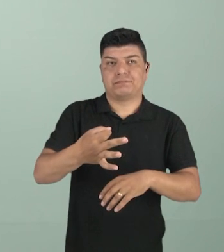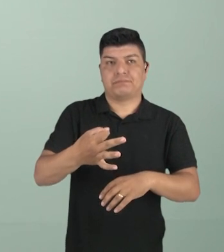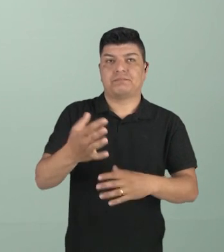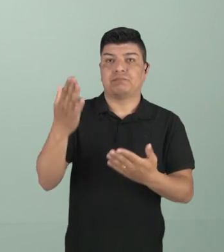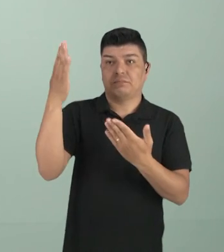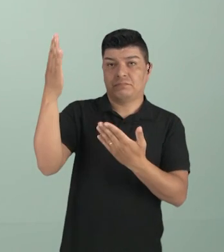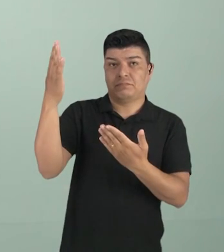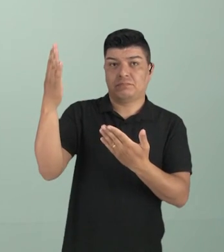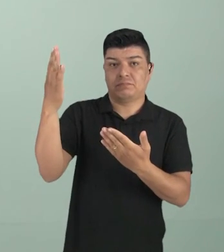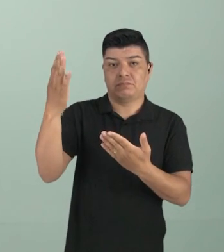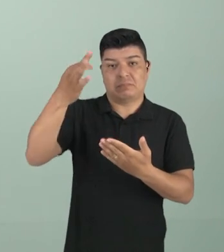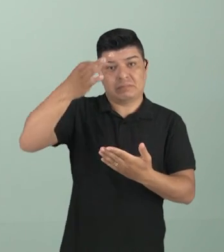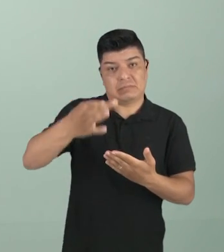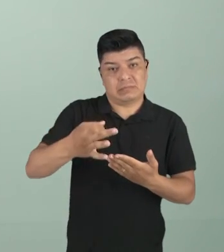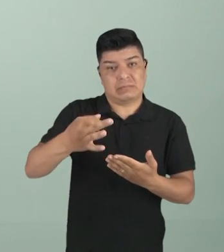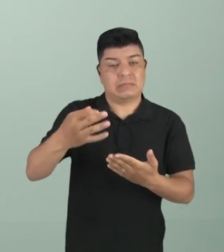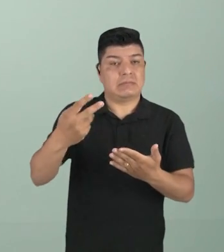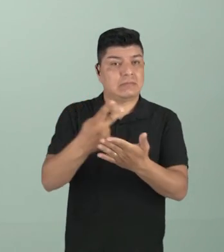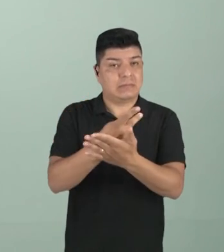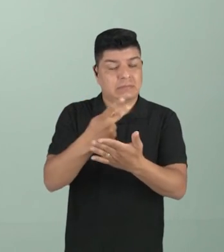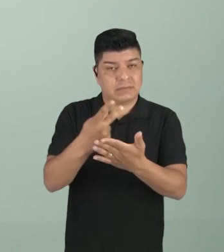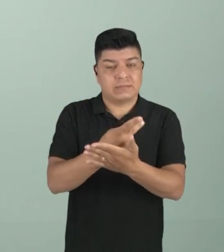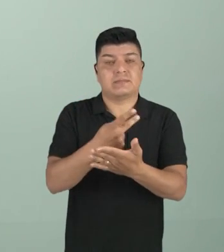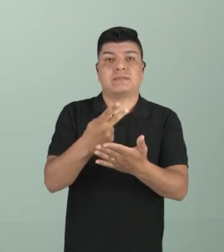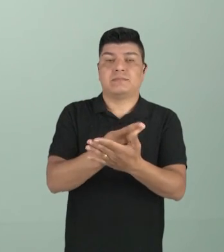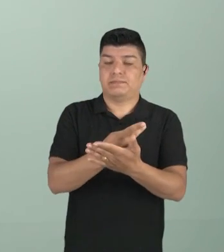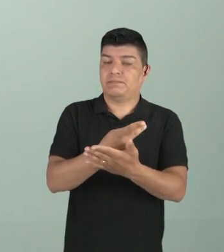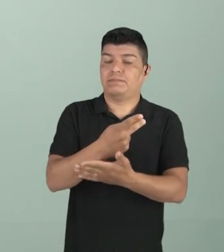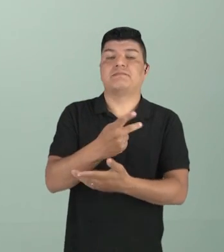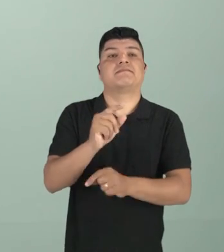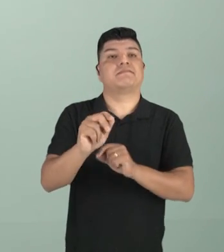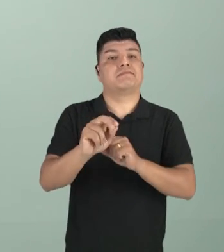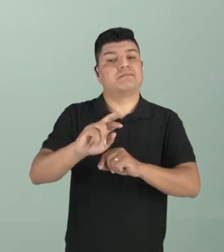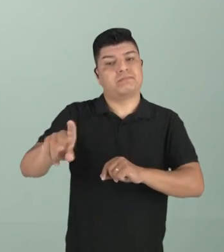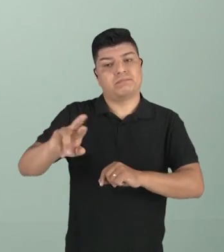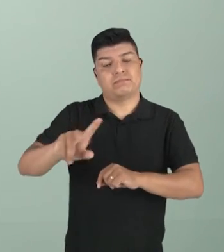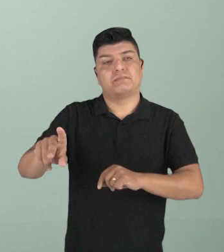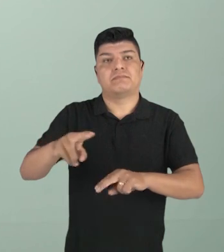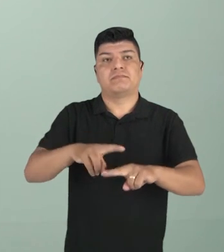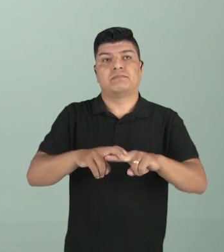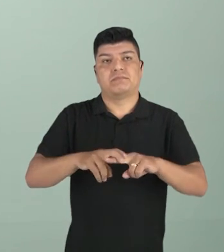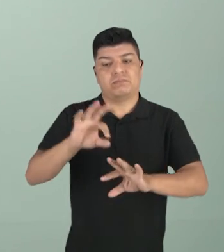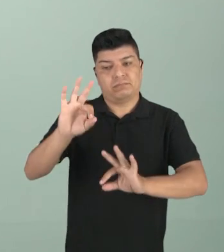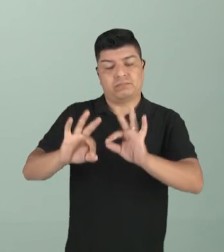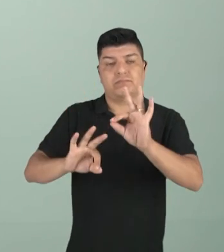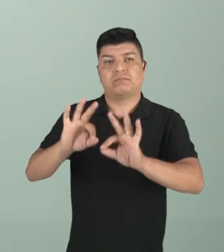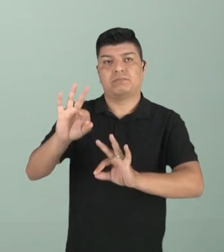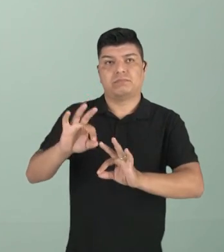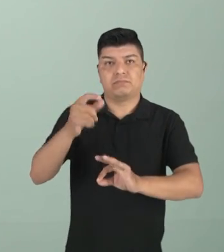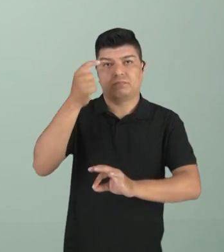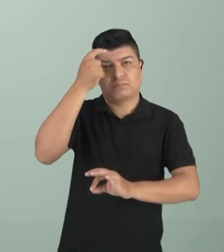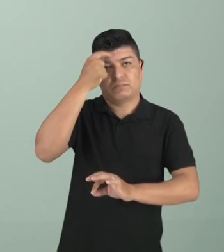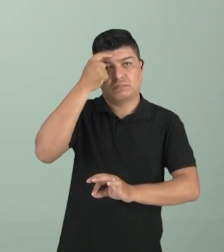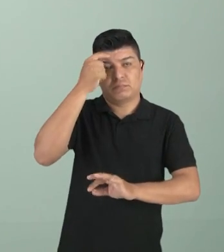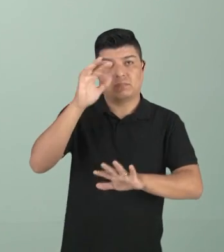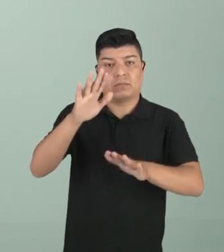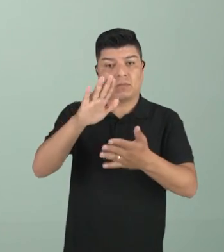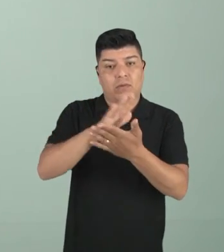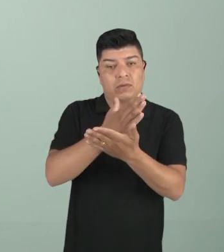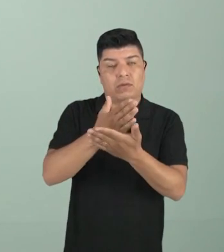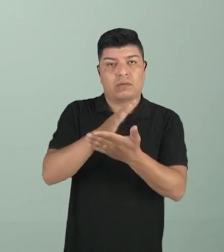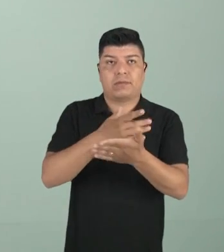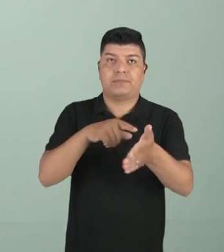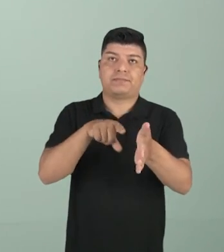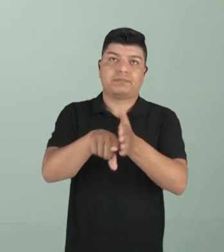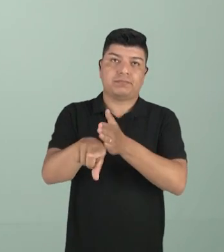que está, não está adequado. Então, seria essa construção das funções. Então, atentem-se que, para algumas questões, ele